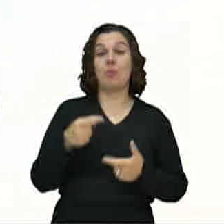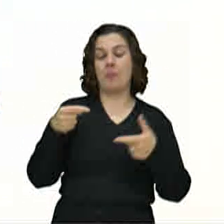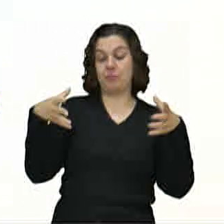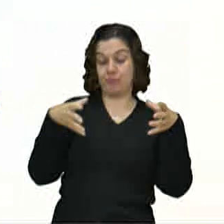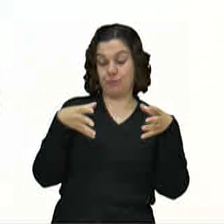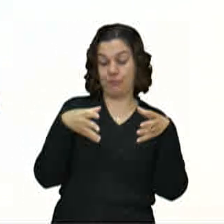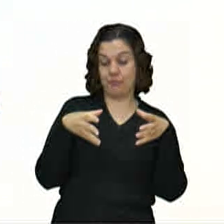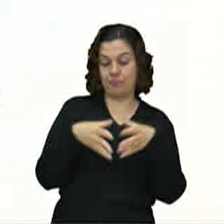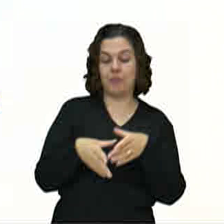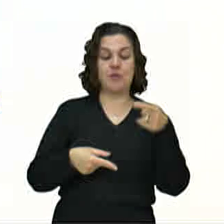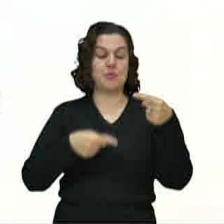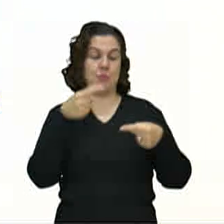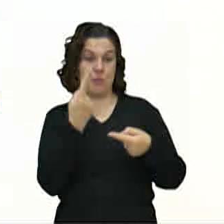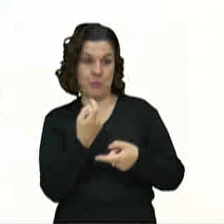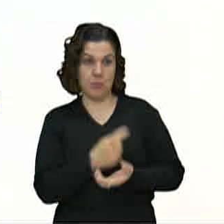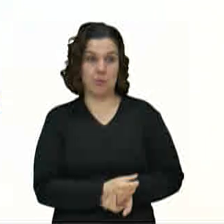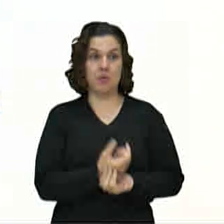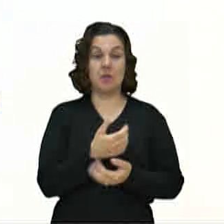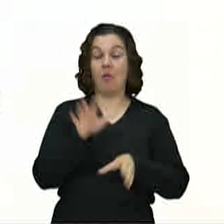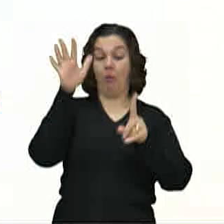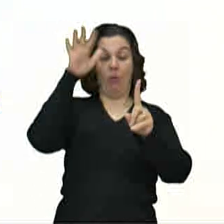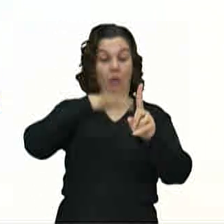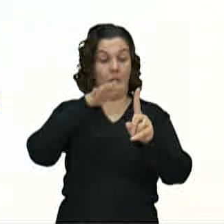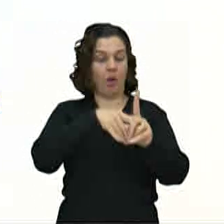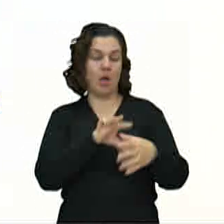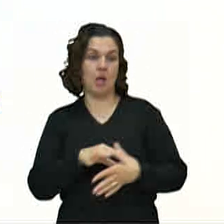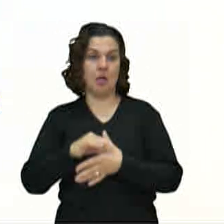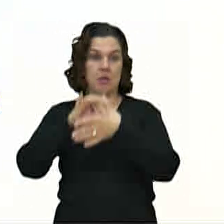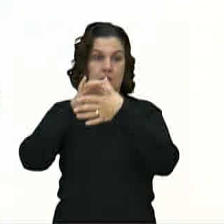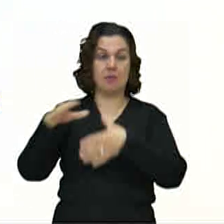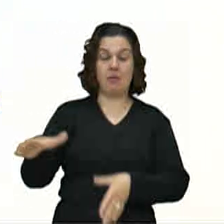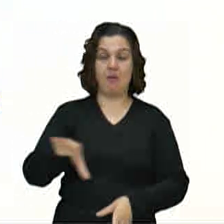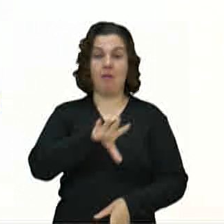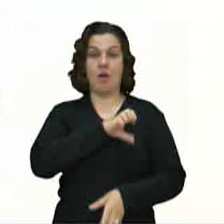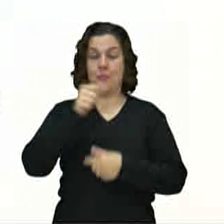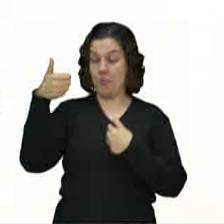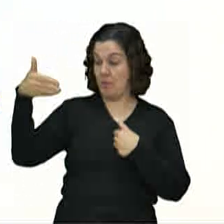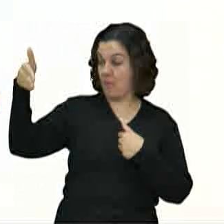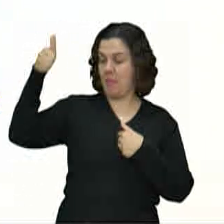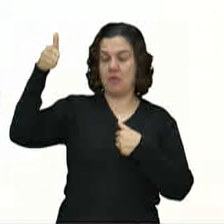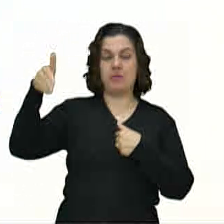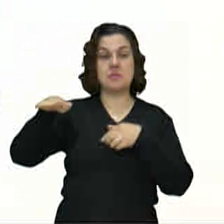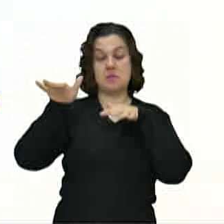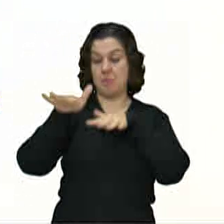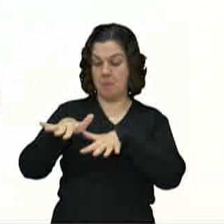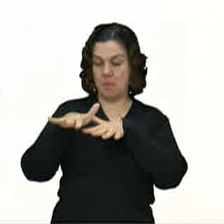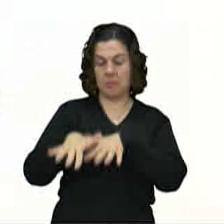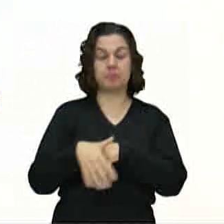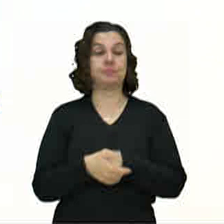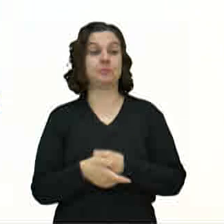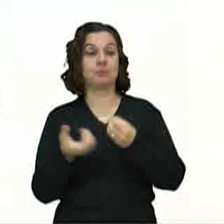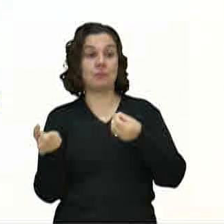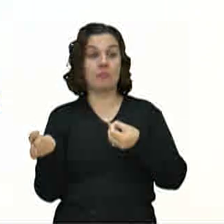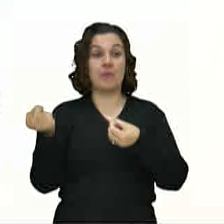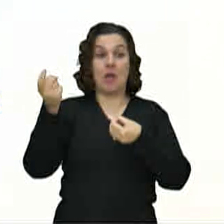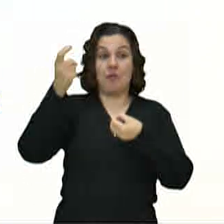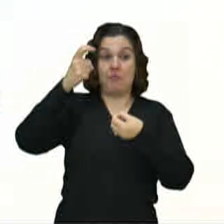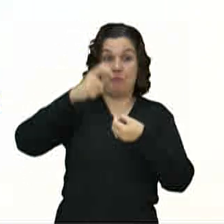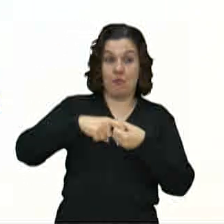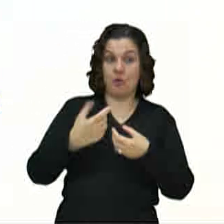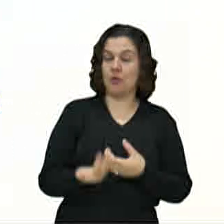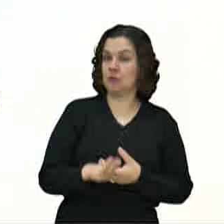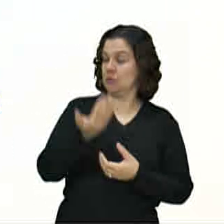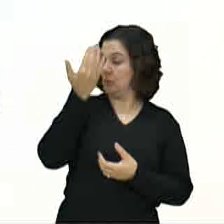exemplo, partido único, culto ao líder, nacionalismo, militarismo, volta ao